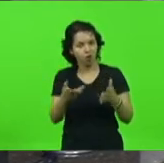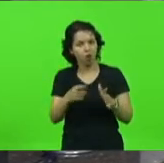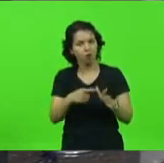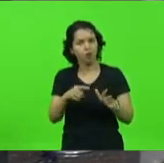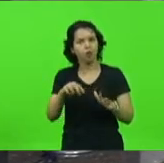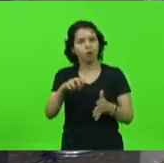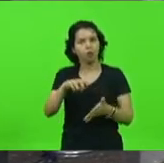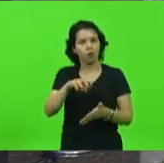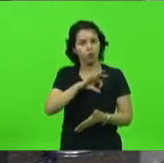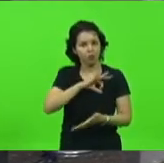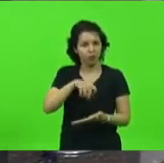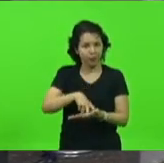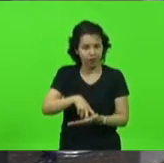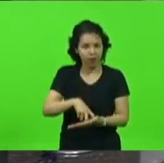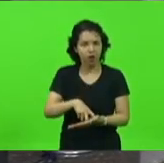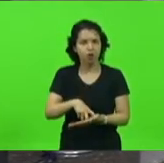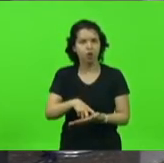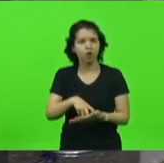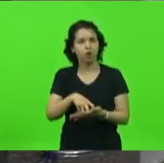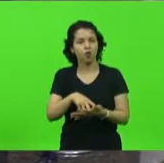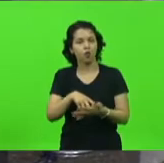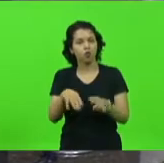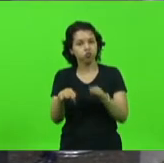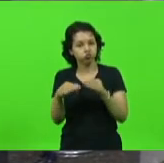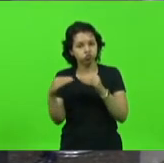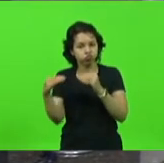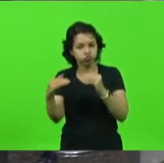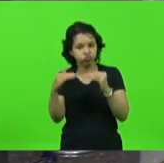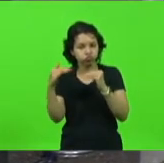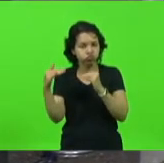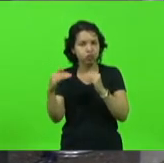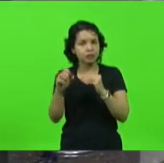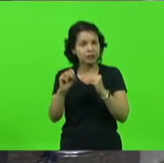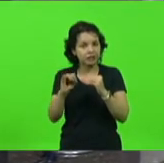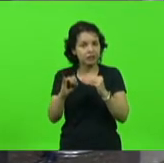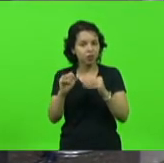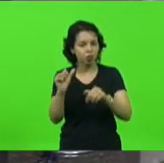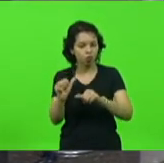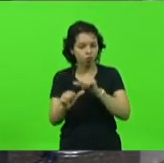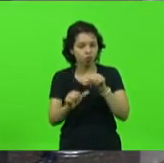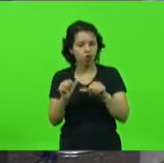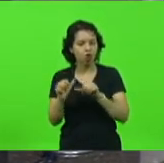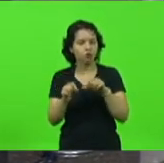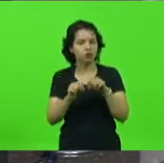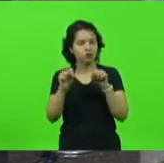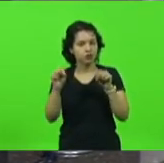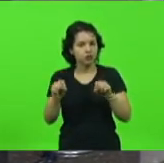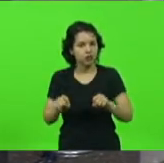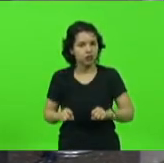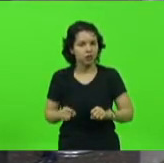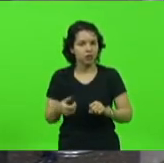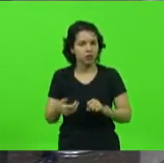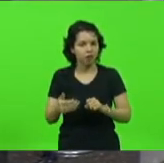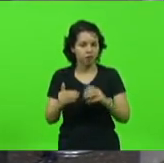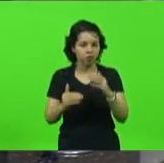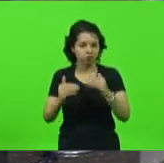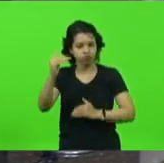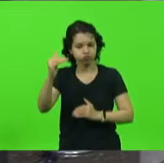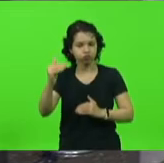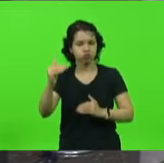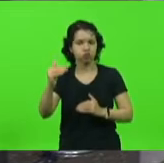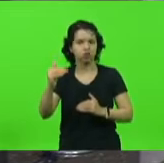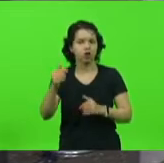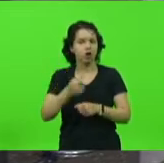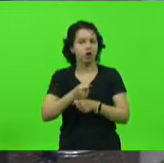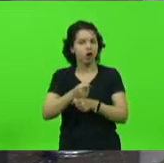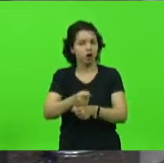Penal, se nós modificarmos esse sistema que está sendo proposto por essa emenda, vai cair esse alinhamento de anos